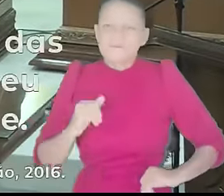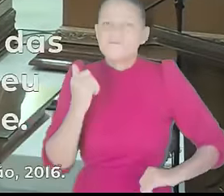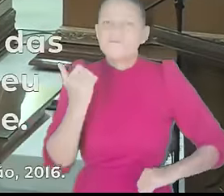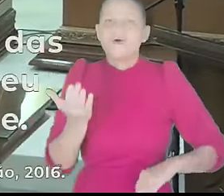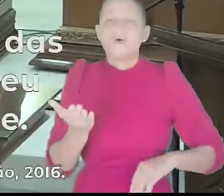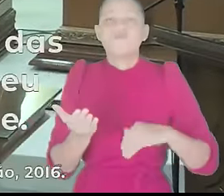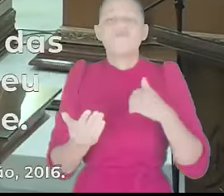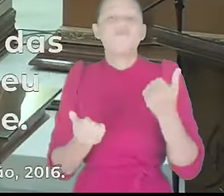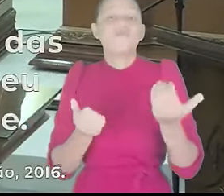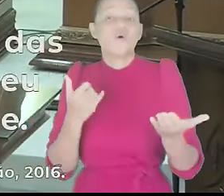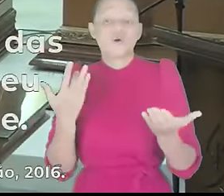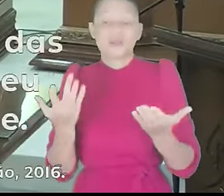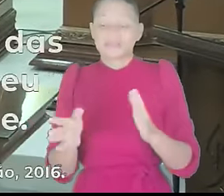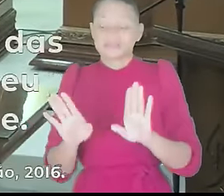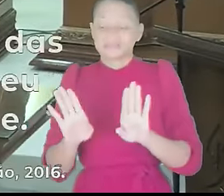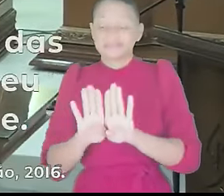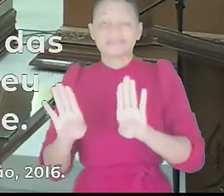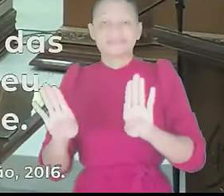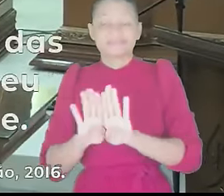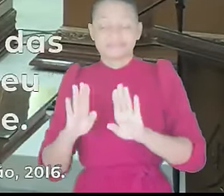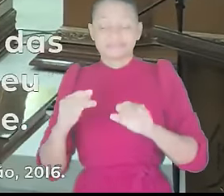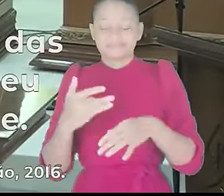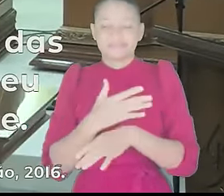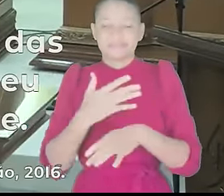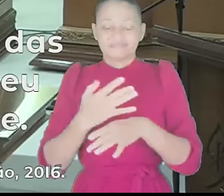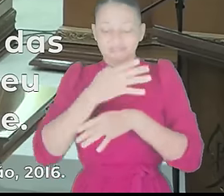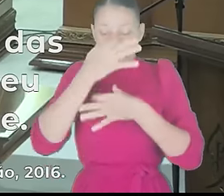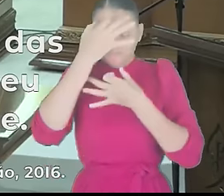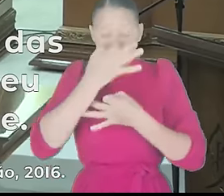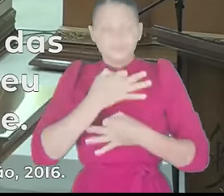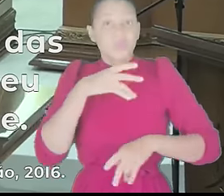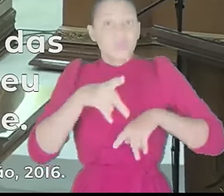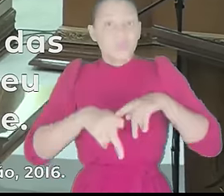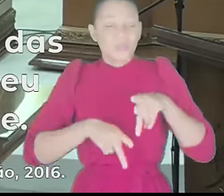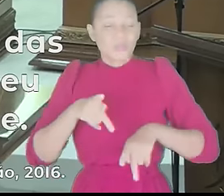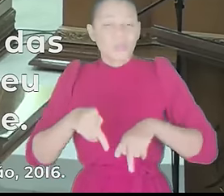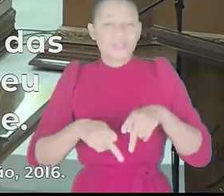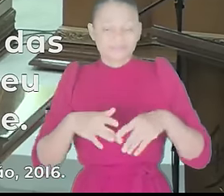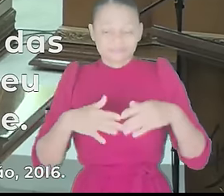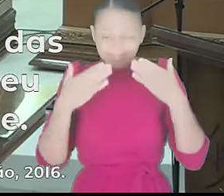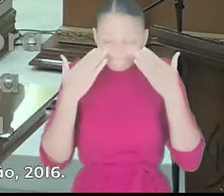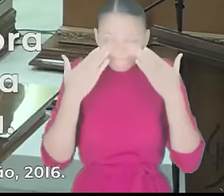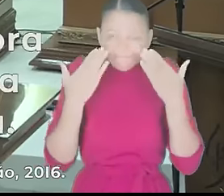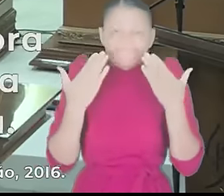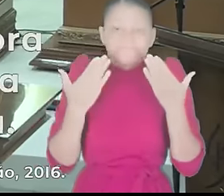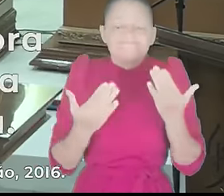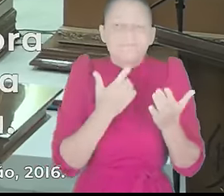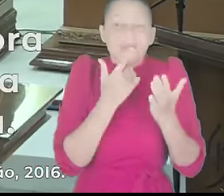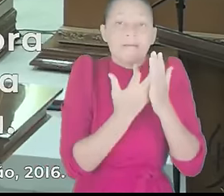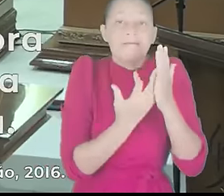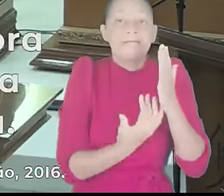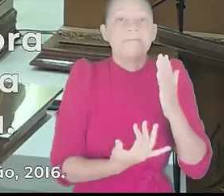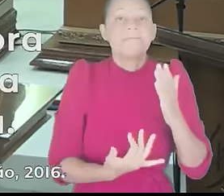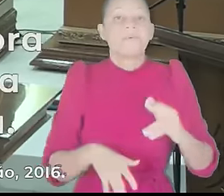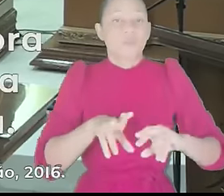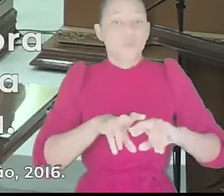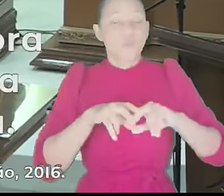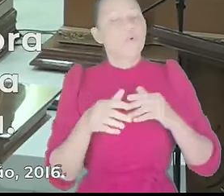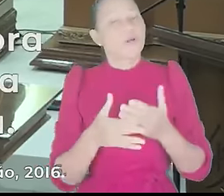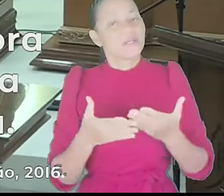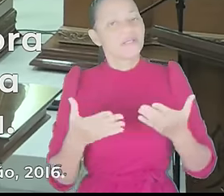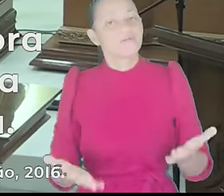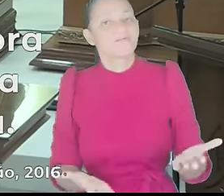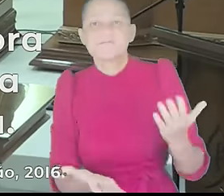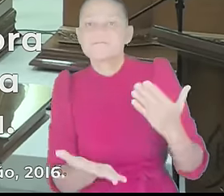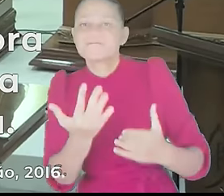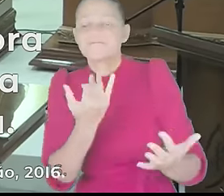da cidade, para santificar seu povo mediante seu próprio sangue. Portanto, vamos